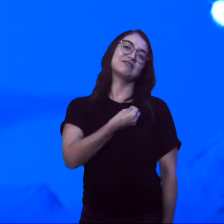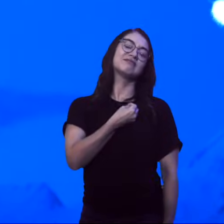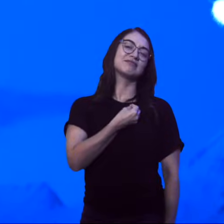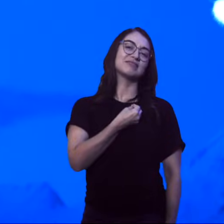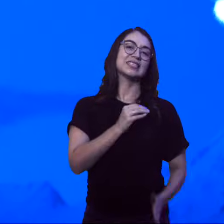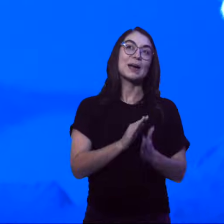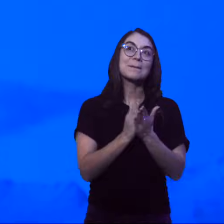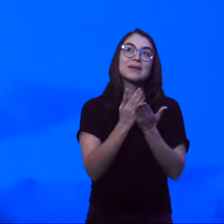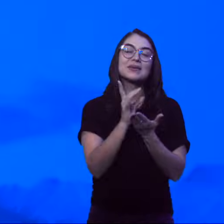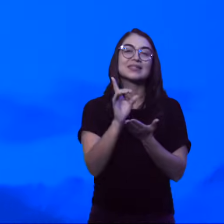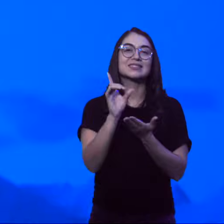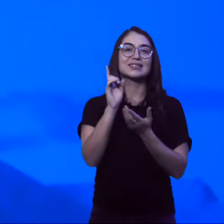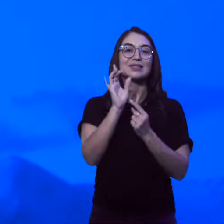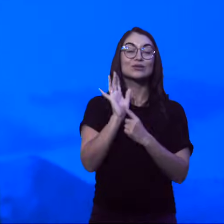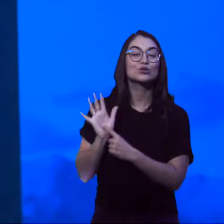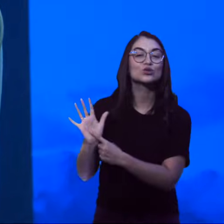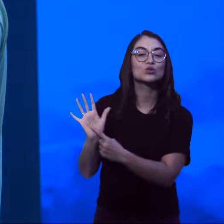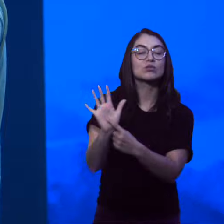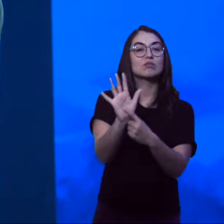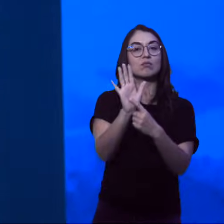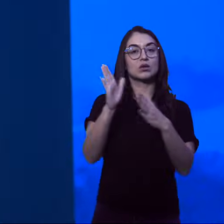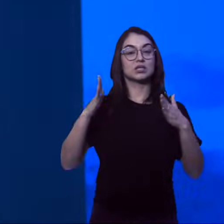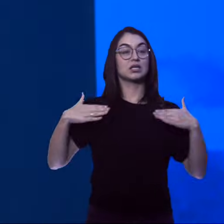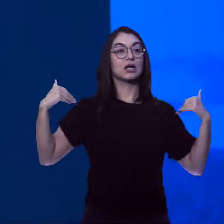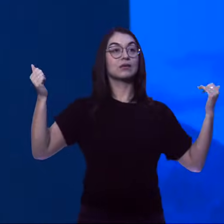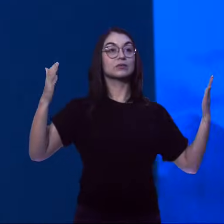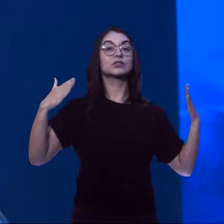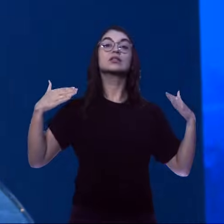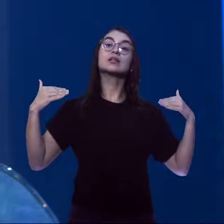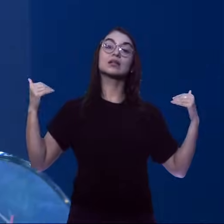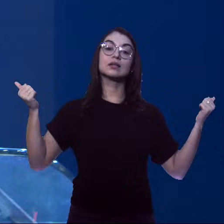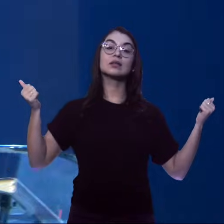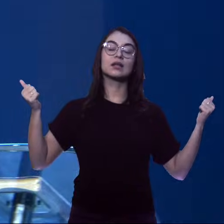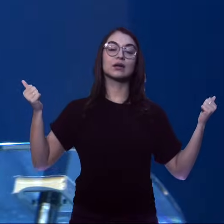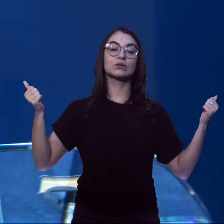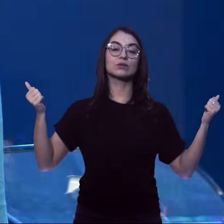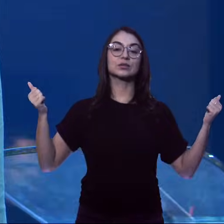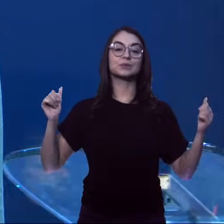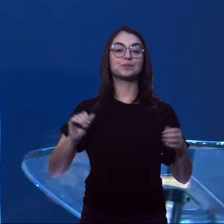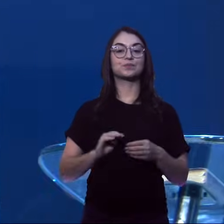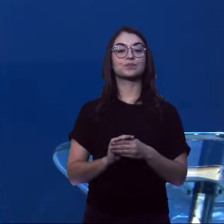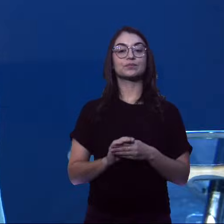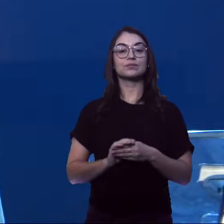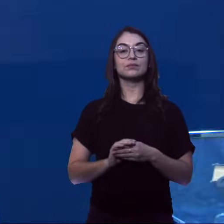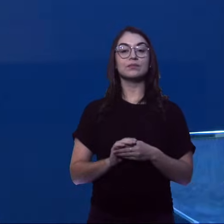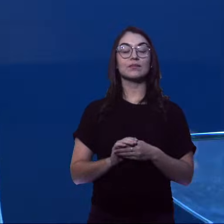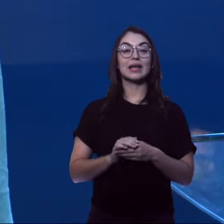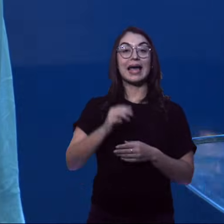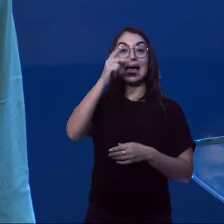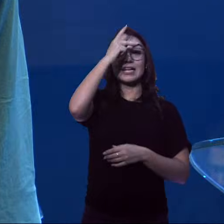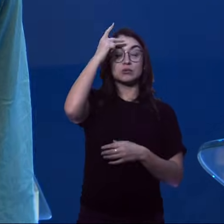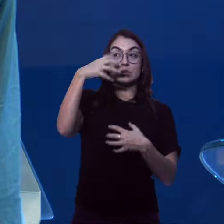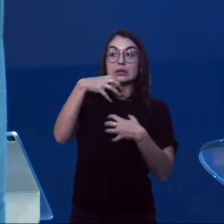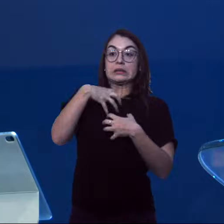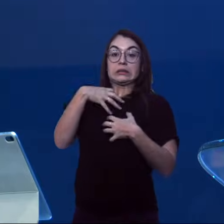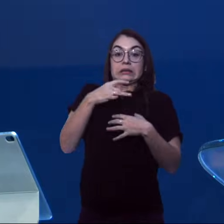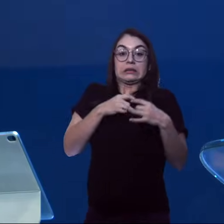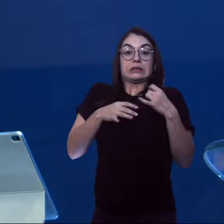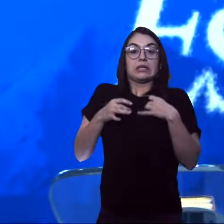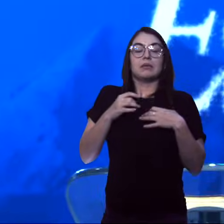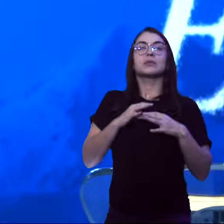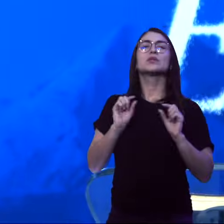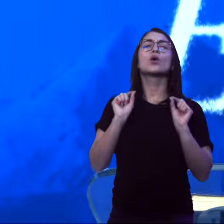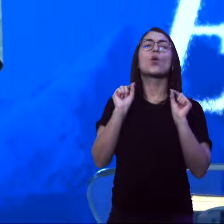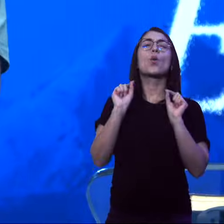A Bíblia conta toda vez que um anjo aparece ou que a presença de Deus aparecia para alguém, as pessoas ficavam com medo. Qual é a primeira